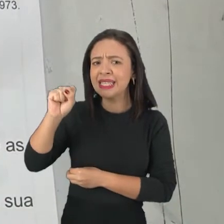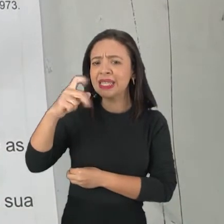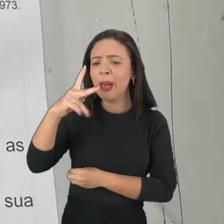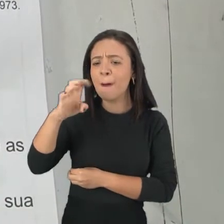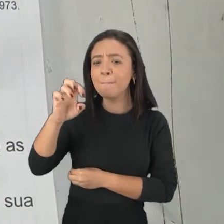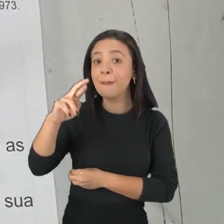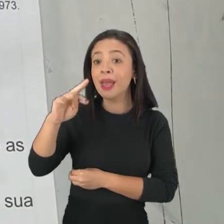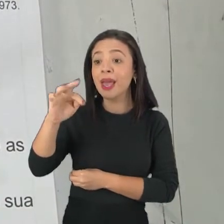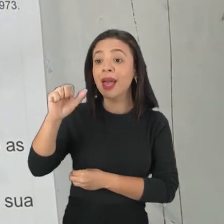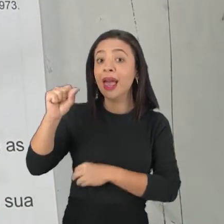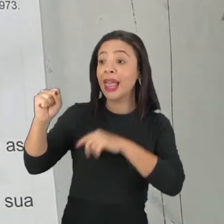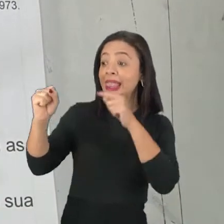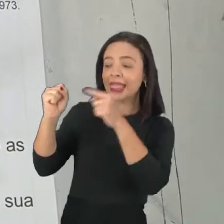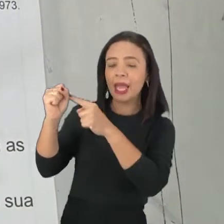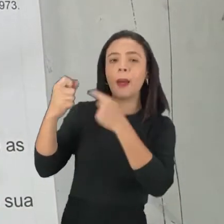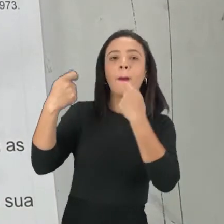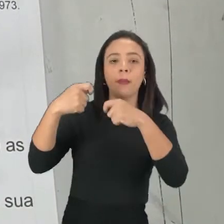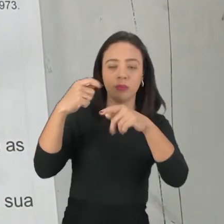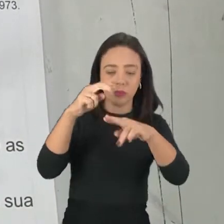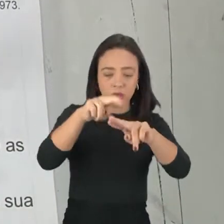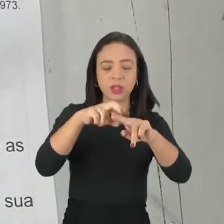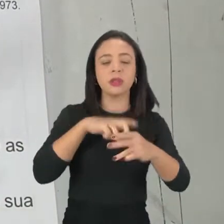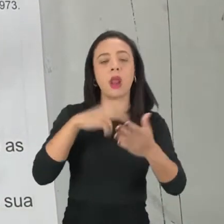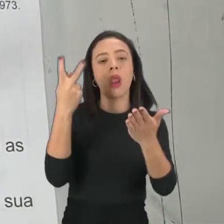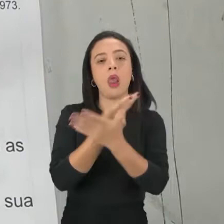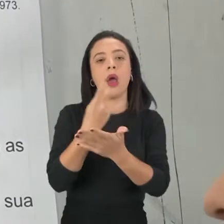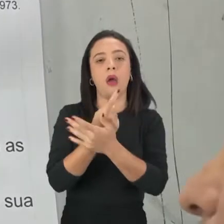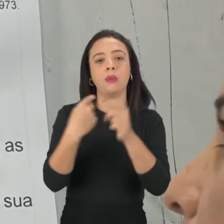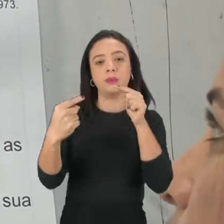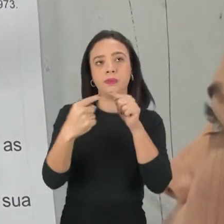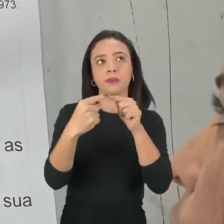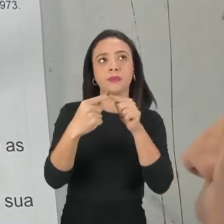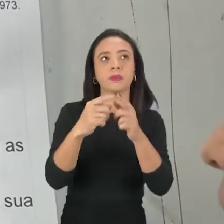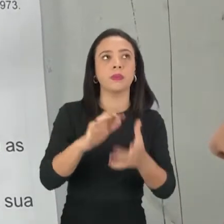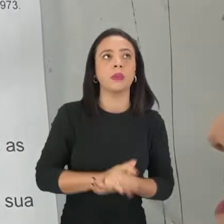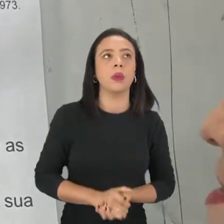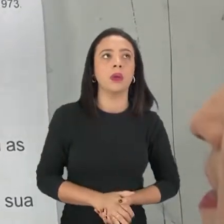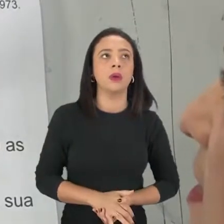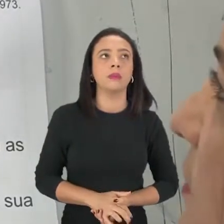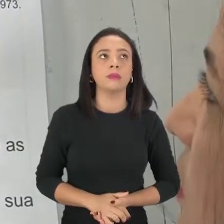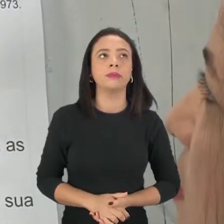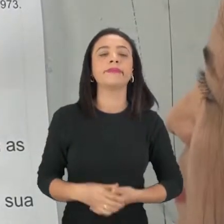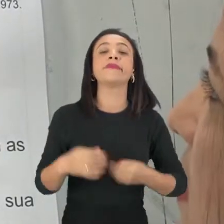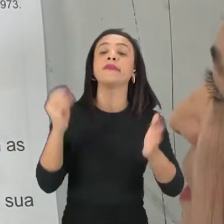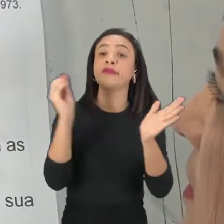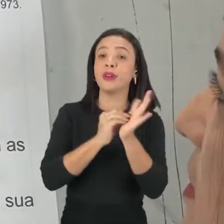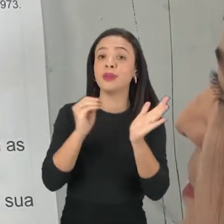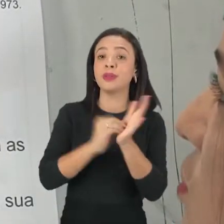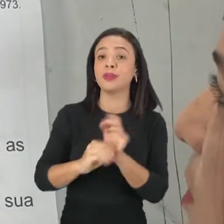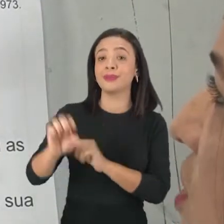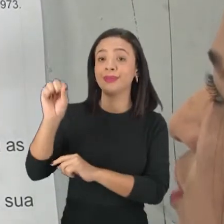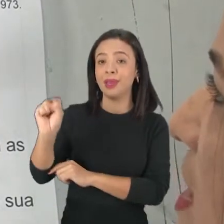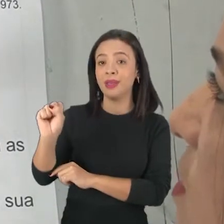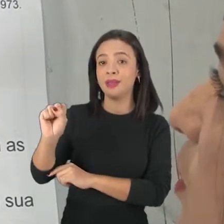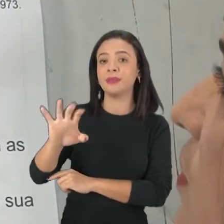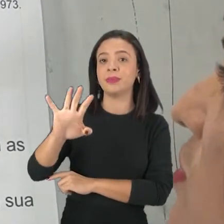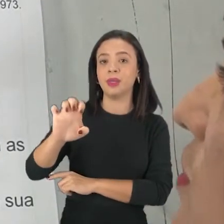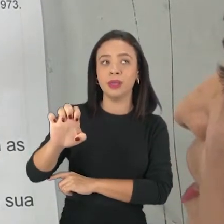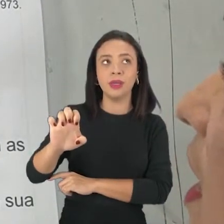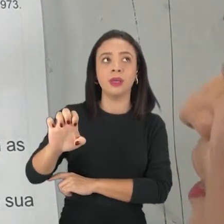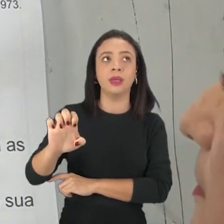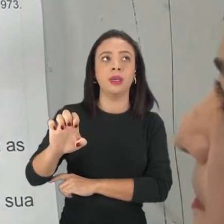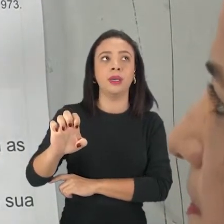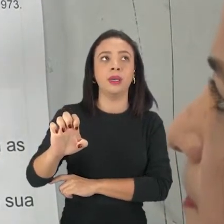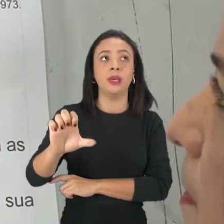por isso que aqui tem um erro de concordância somente um s que tá faltando aqui somente